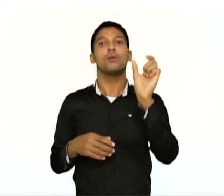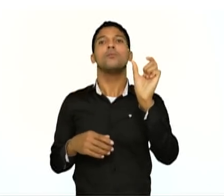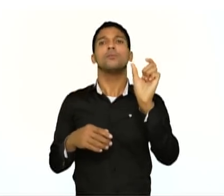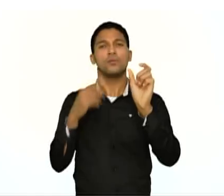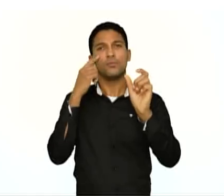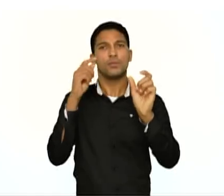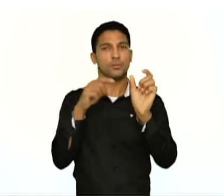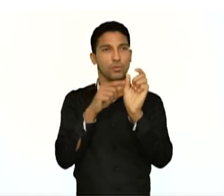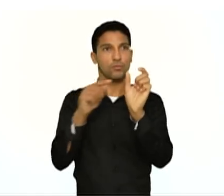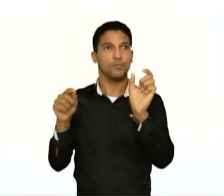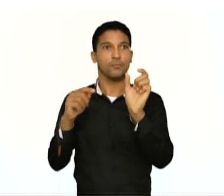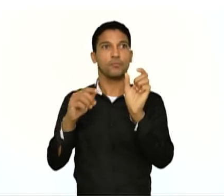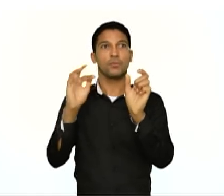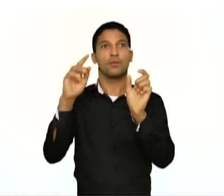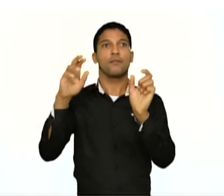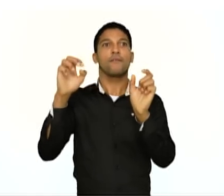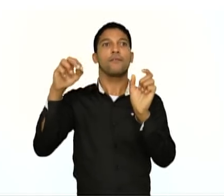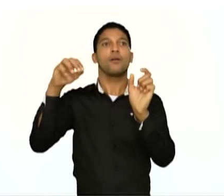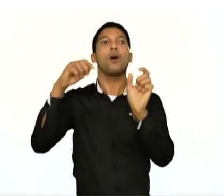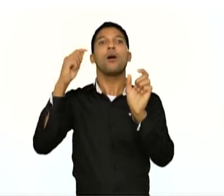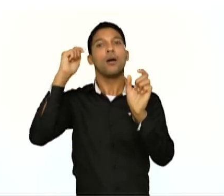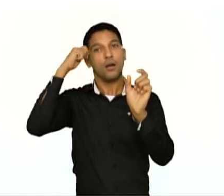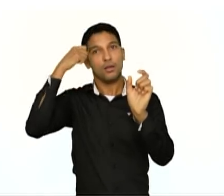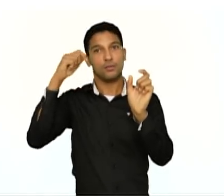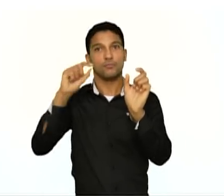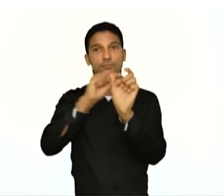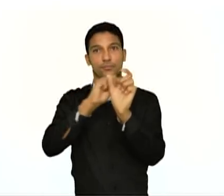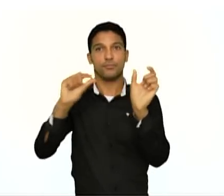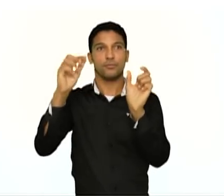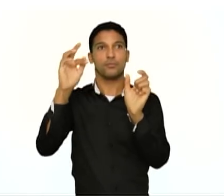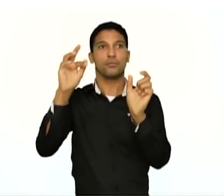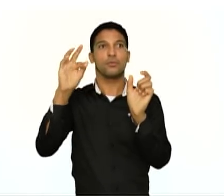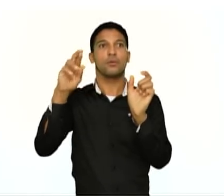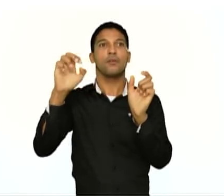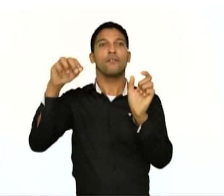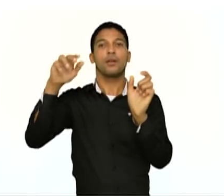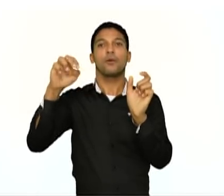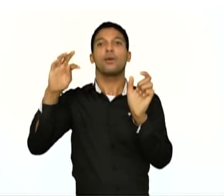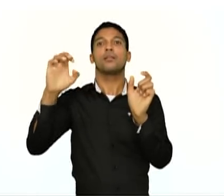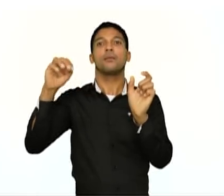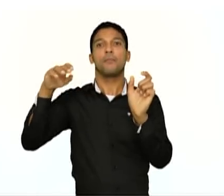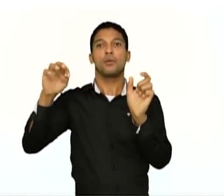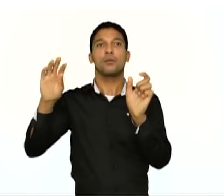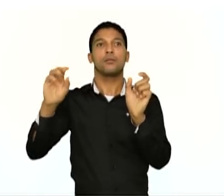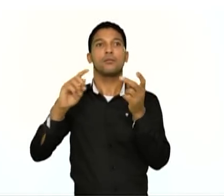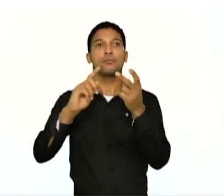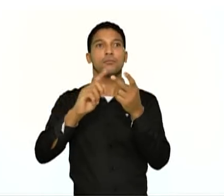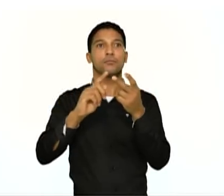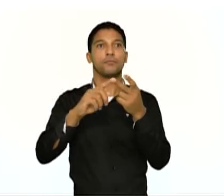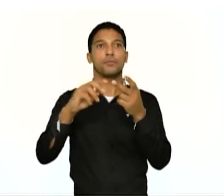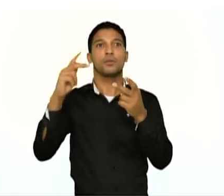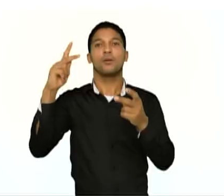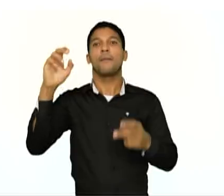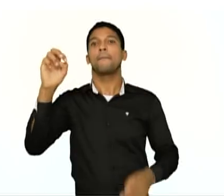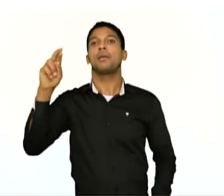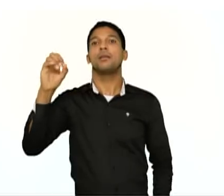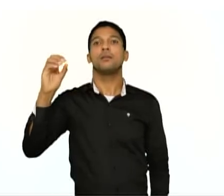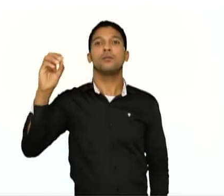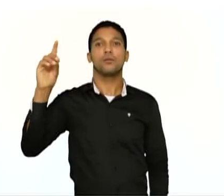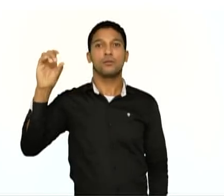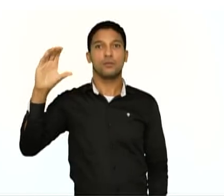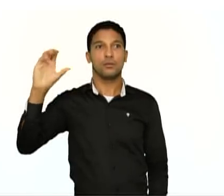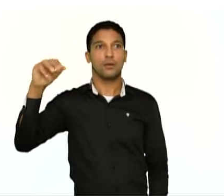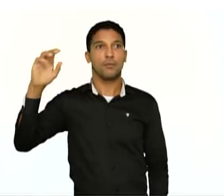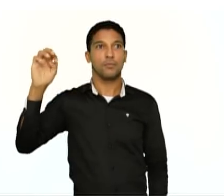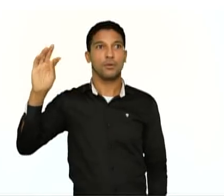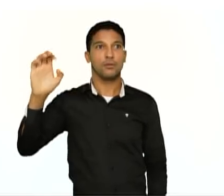frequentemente, periodicamente, constantemente, podem ser classificadas como alternativa A. Será